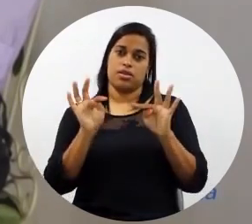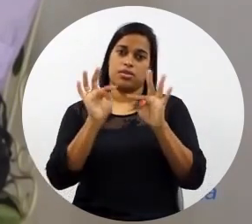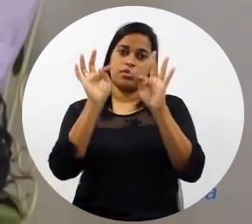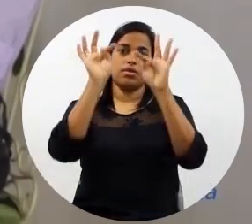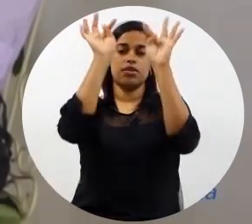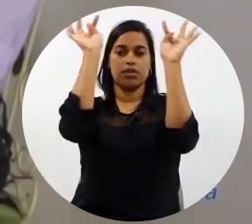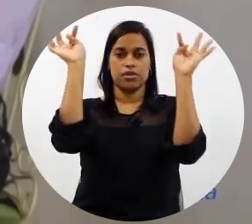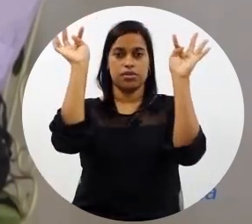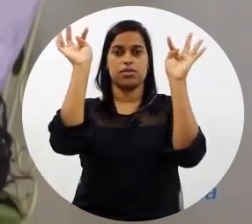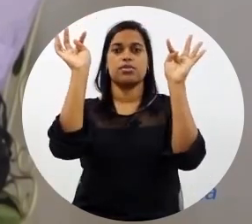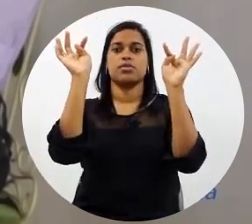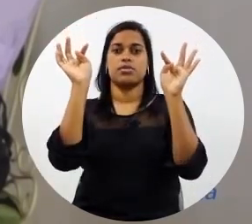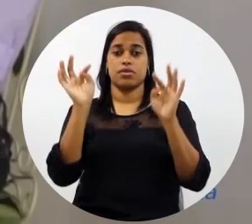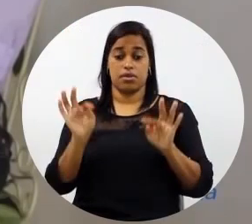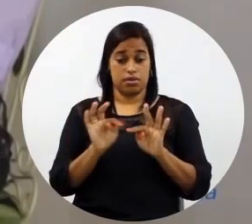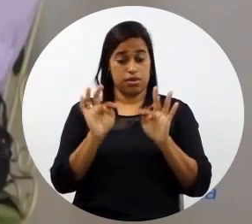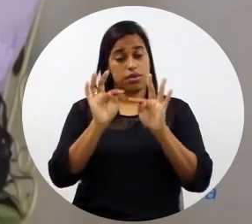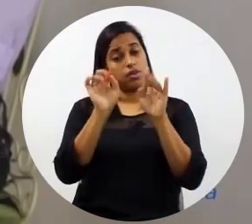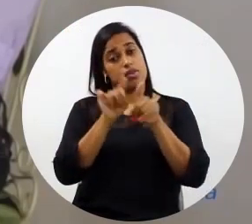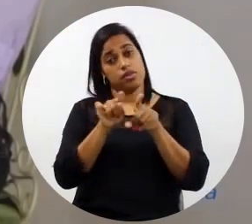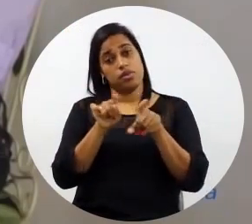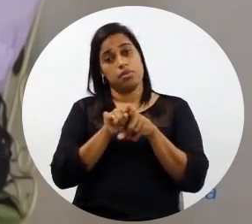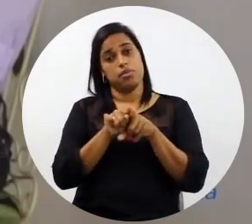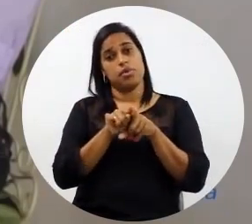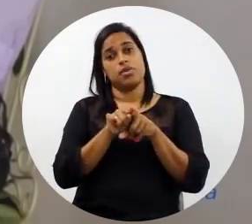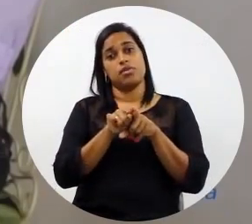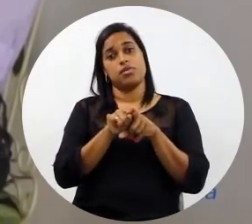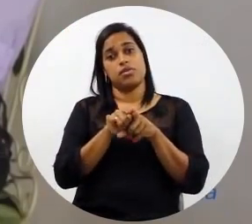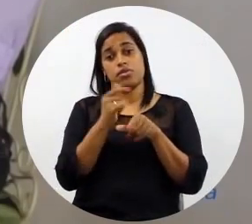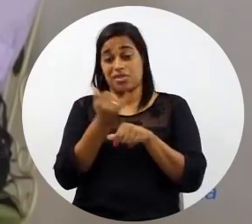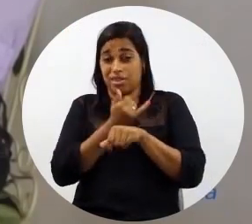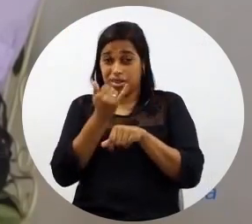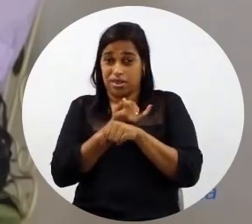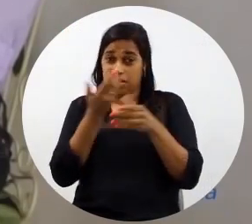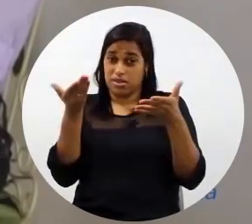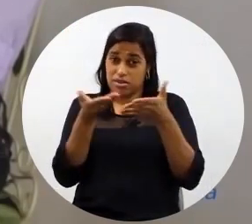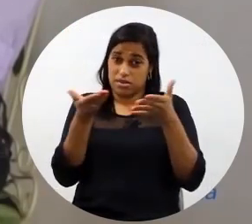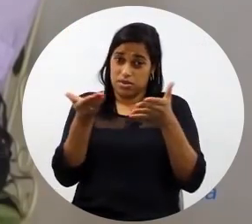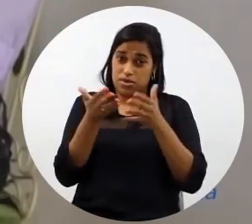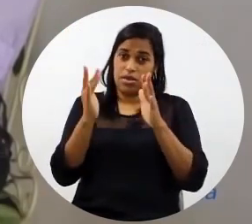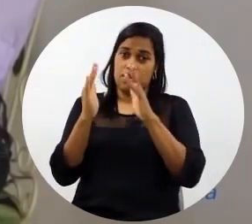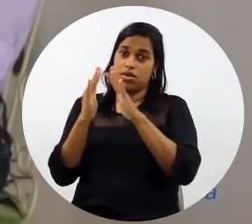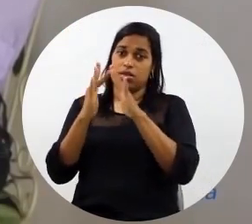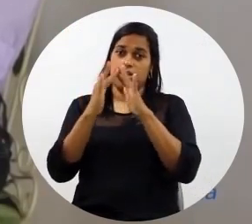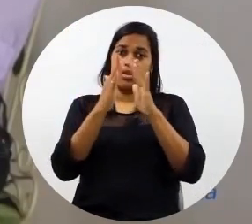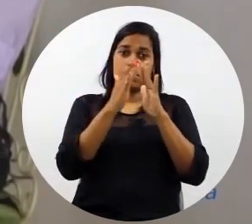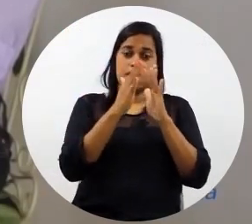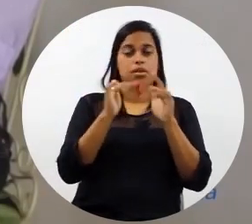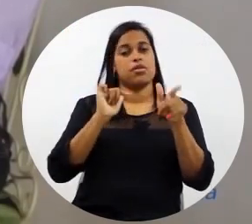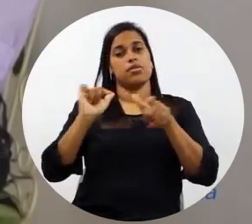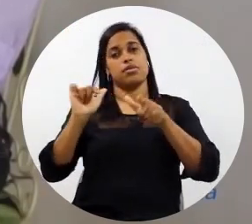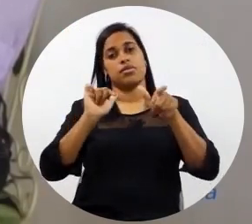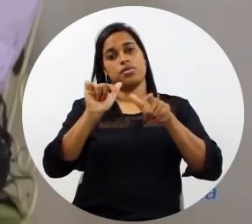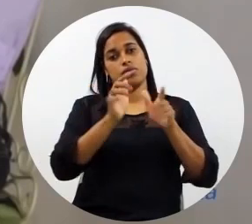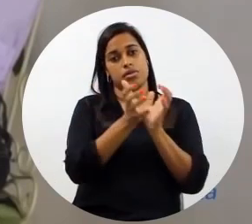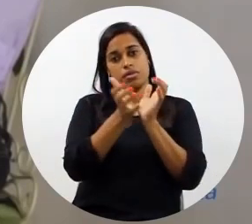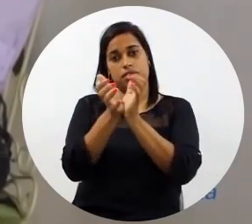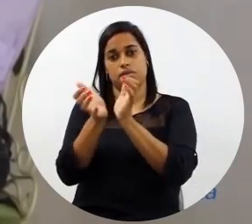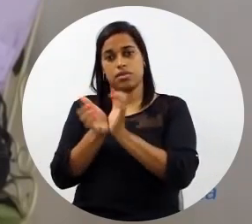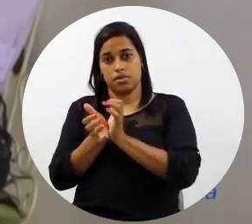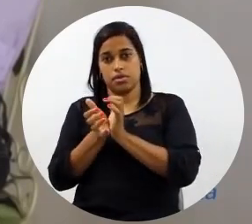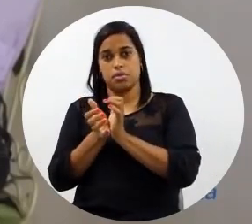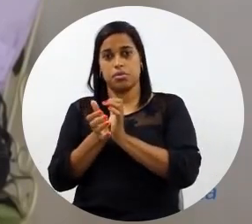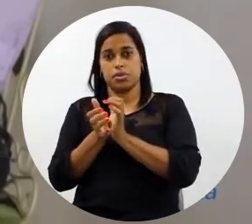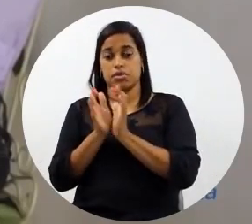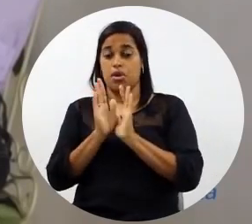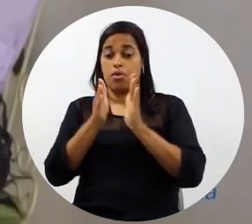né? Um arsenal muito grande tecnológico. Os testes hoje em dia, as dinâmicas, os trabalhos de grupo,